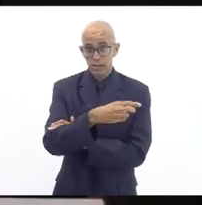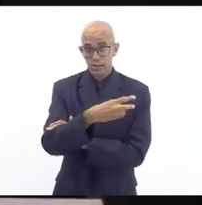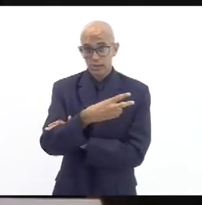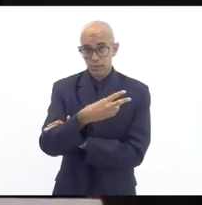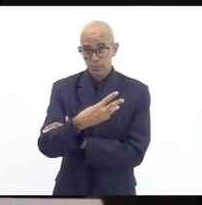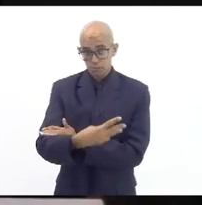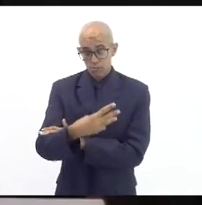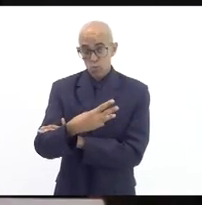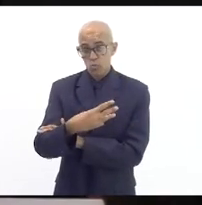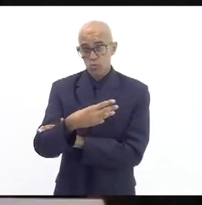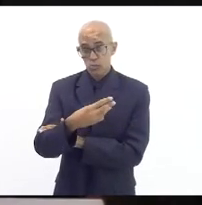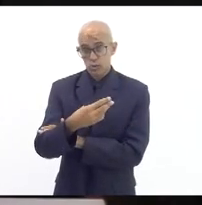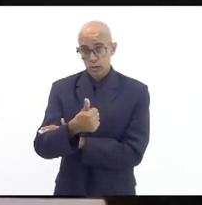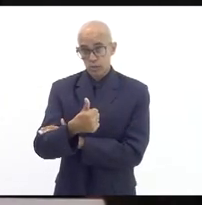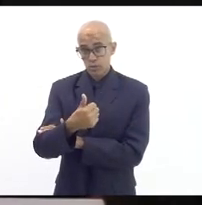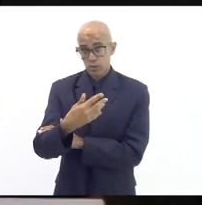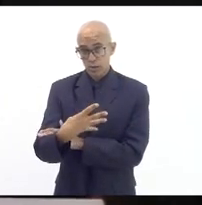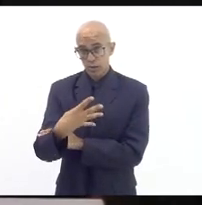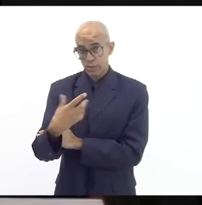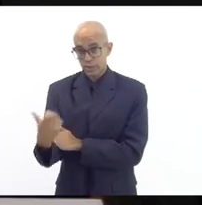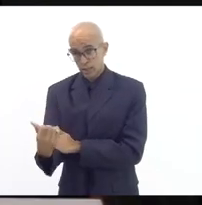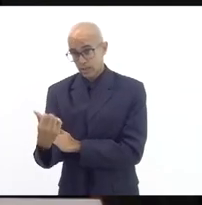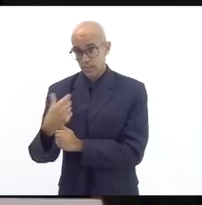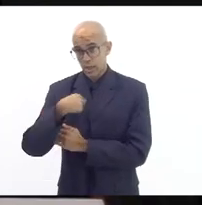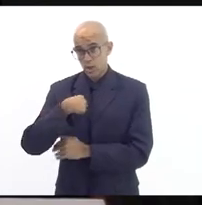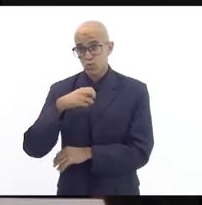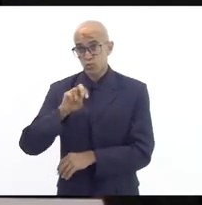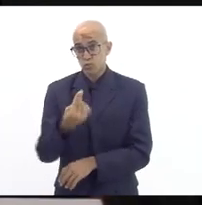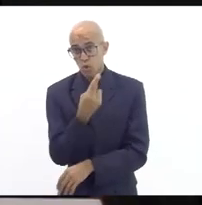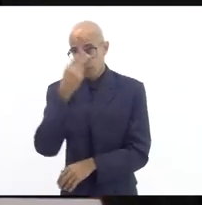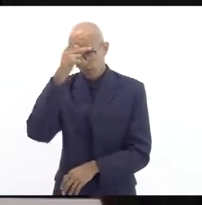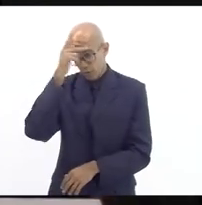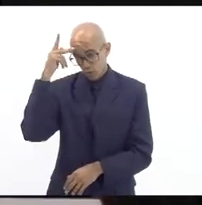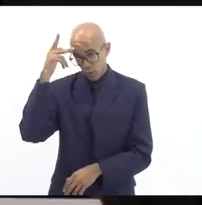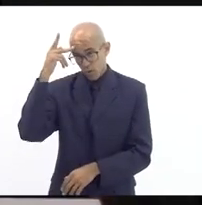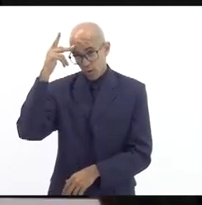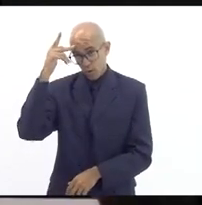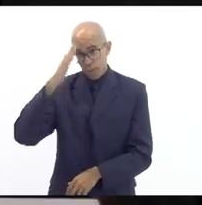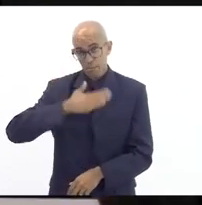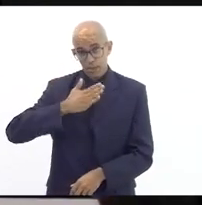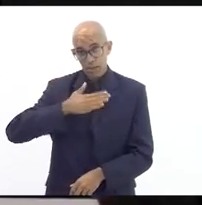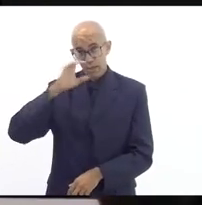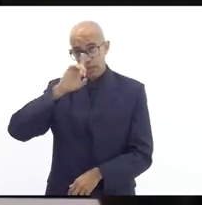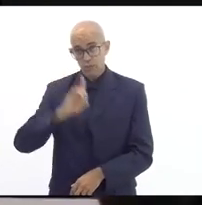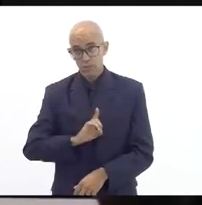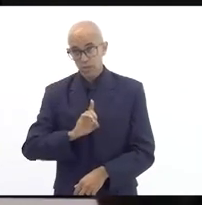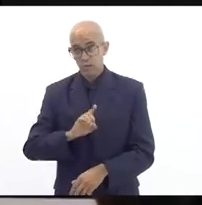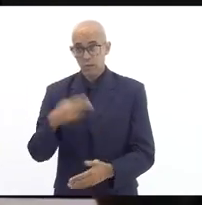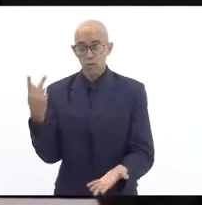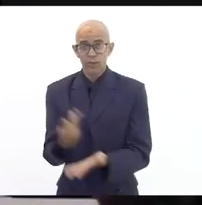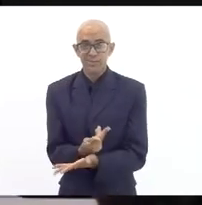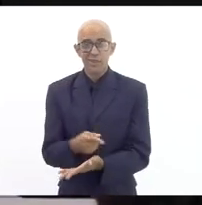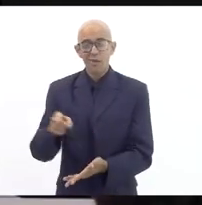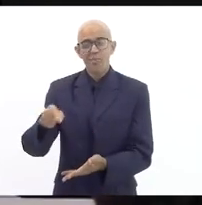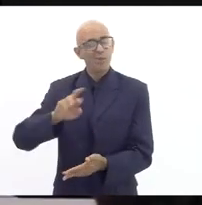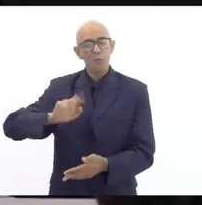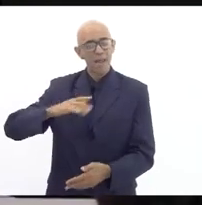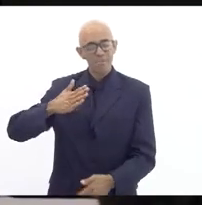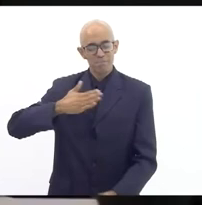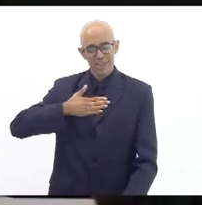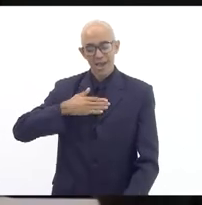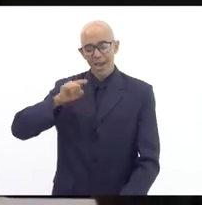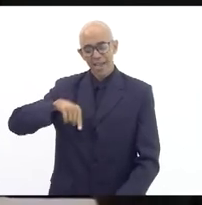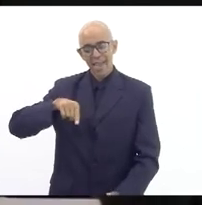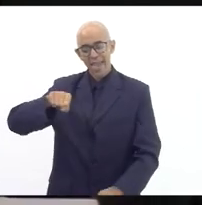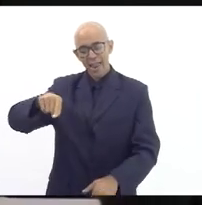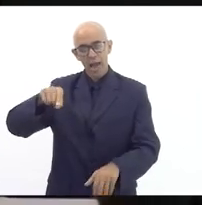13.146. Eu apenas sou uma pessoa. A minha deficiência, sabe está onde? Na supervia. Ali eu me